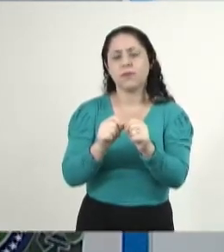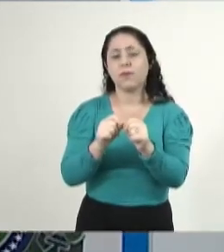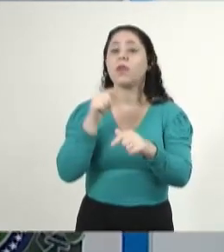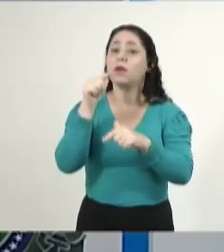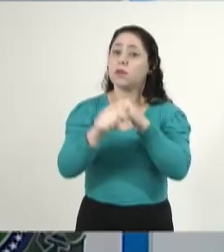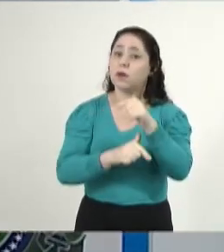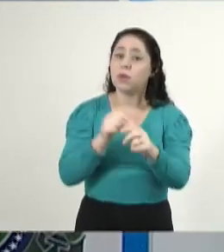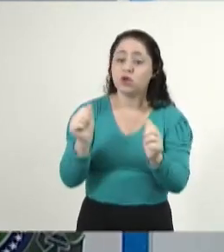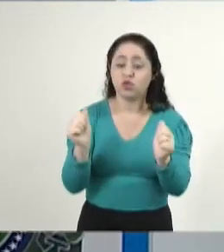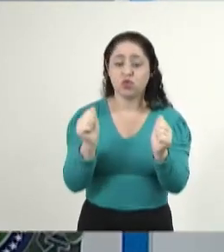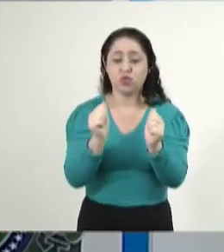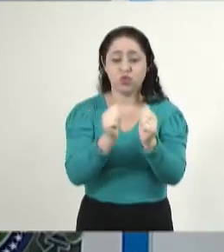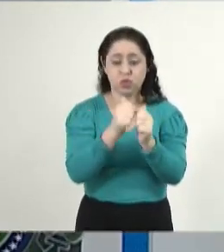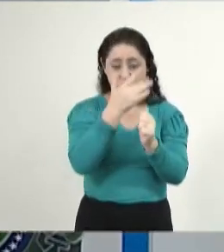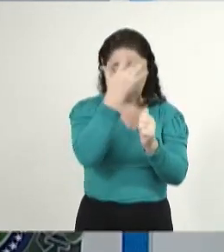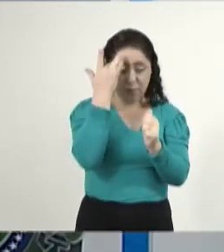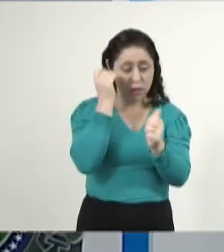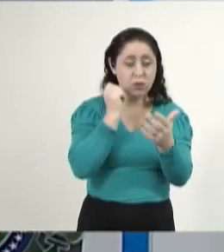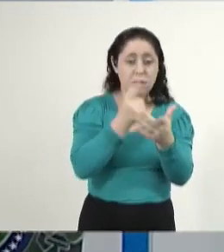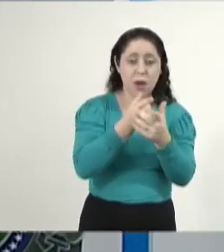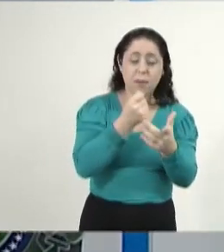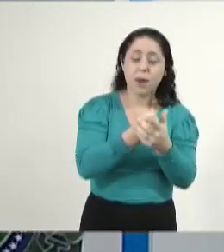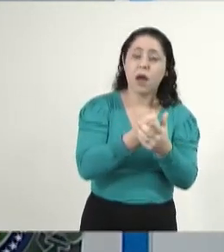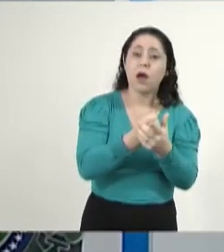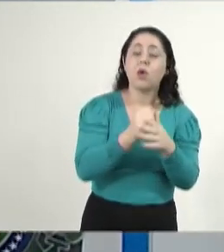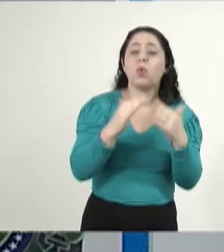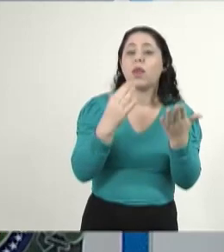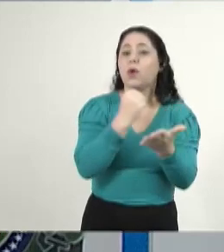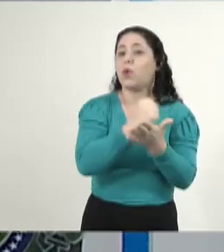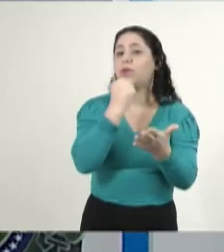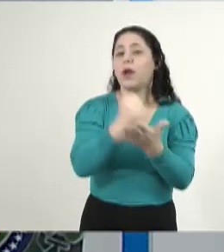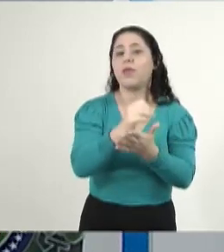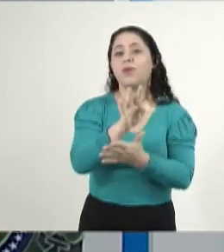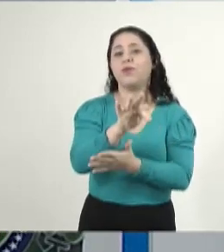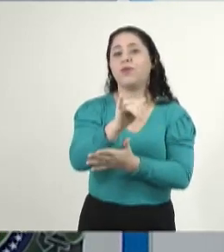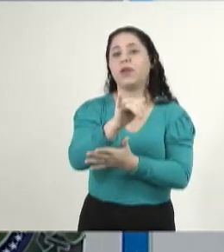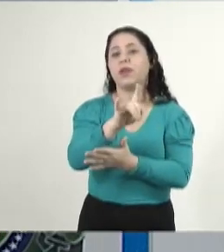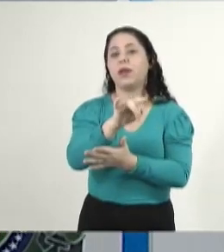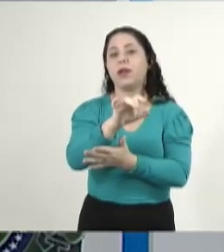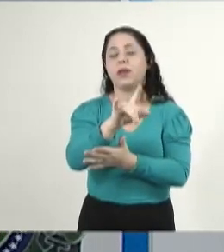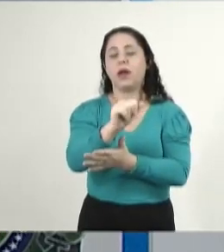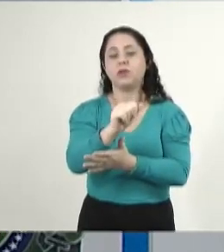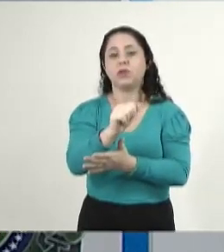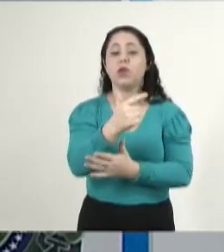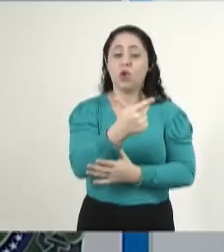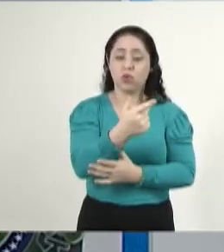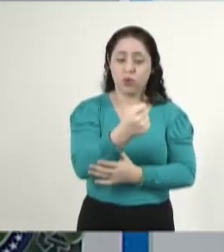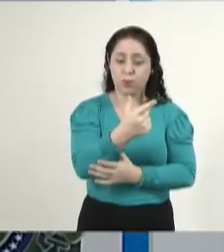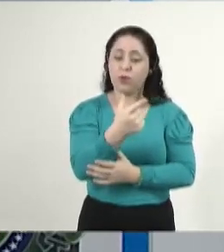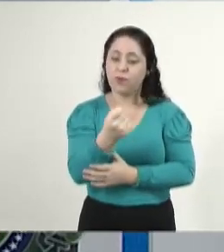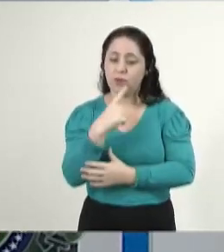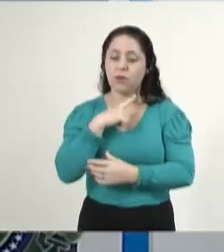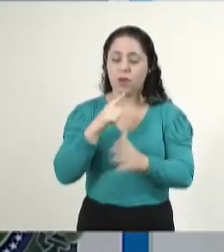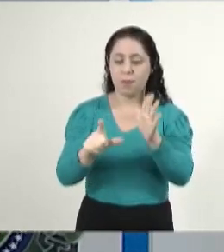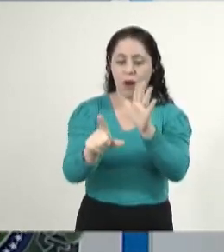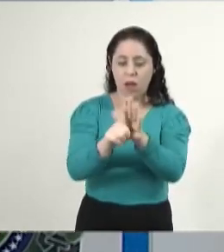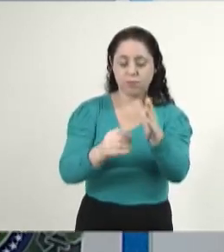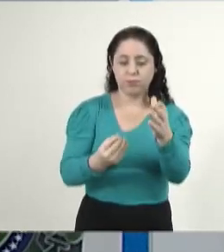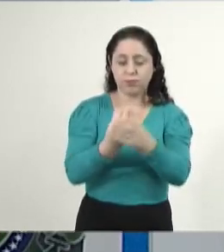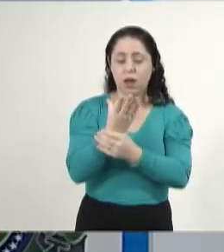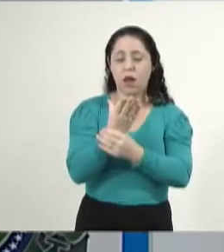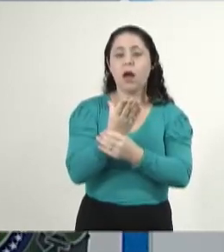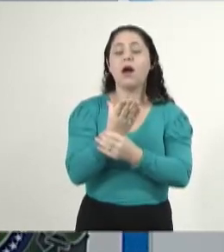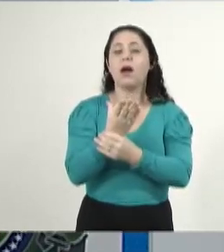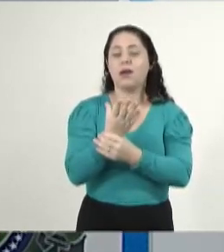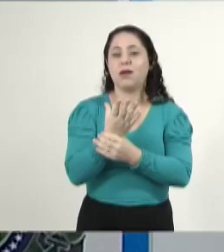atue junto ao consumidor nos casos de fidelidade contratual. Até porque, desde 2020, existe uma lei estadual de autoria do deputado Coronel